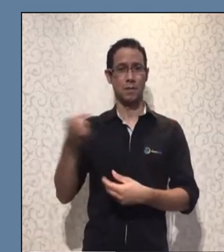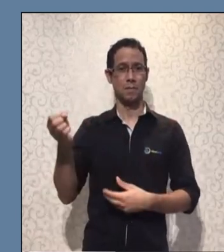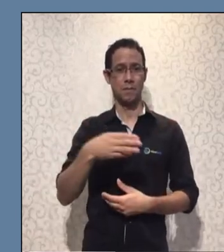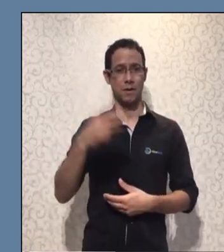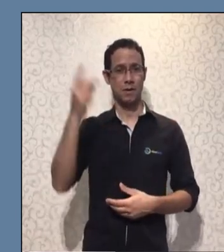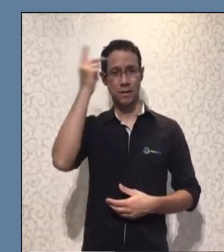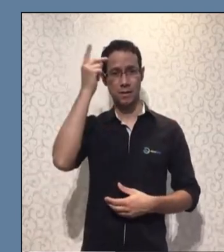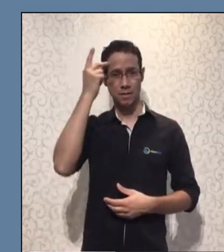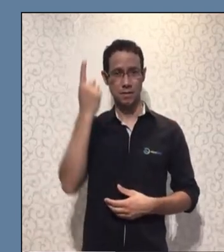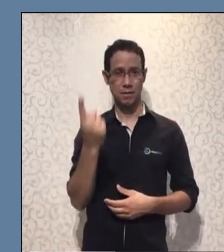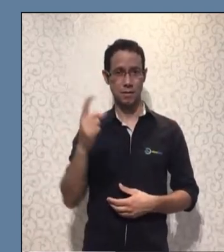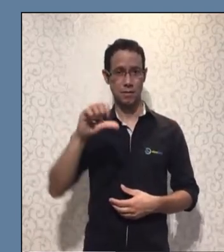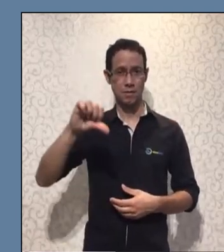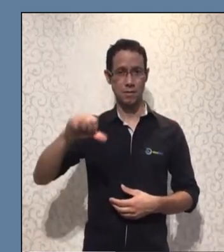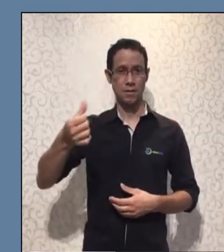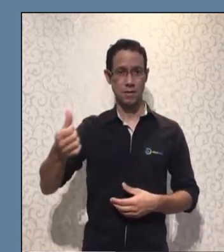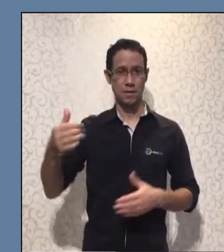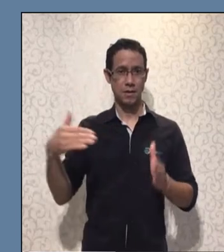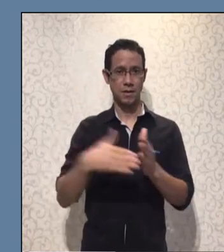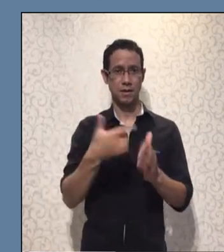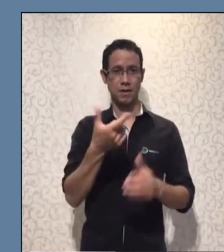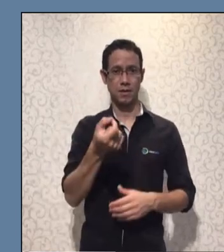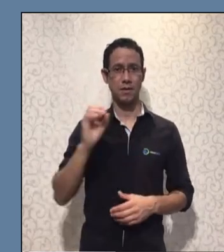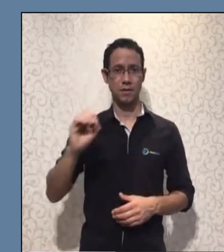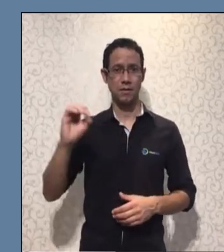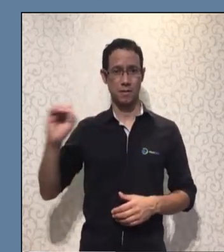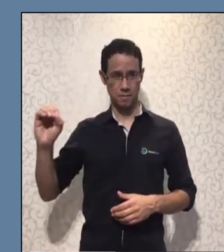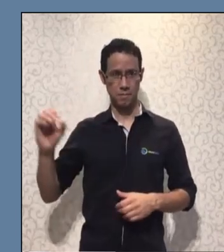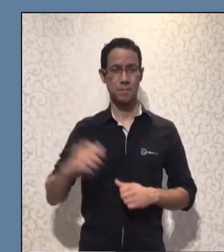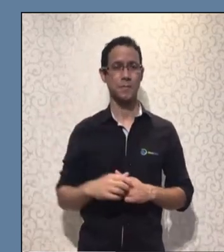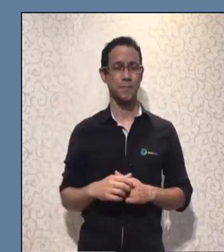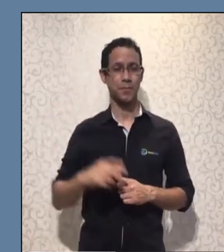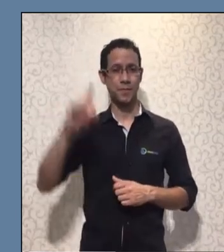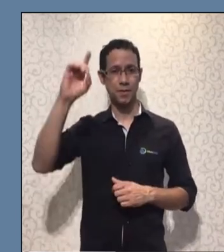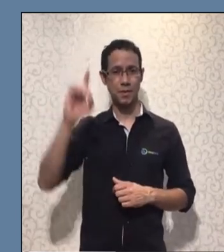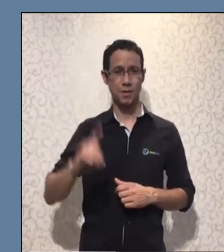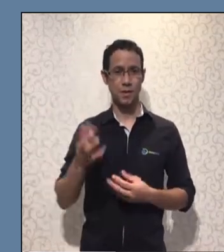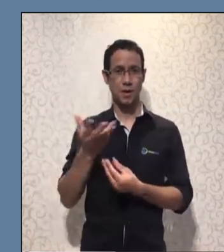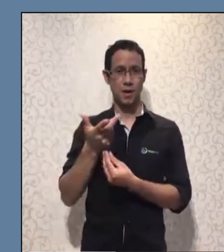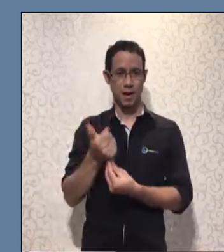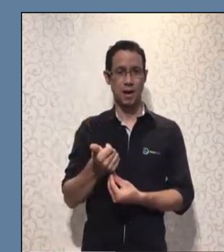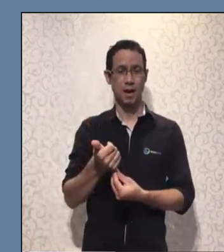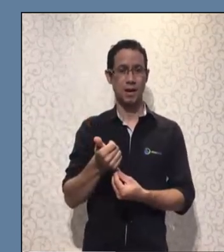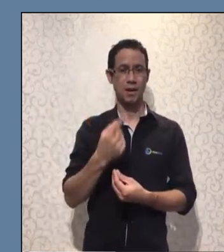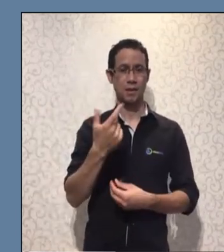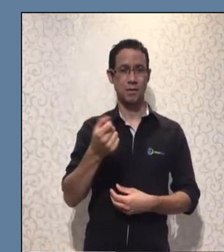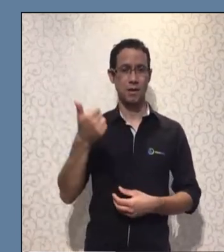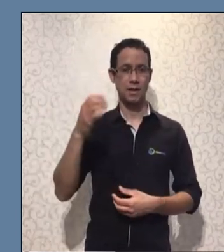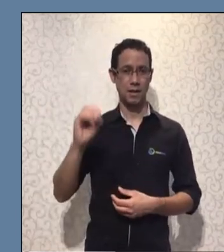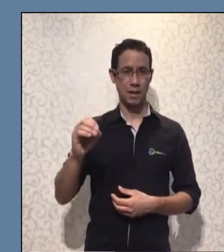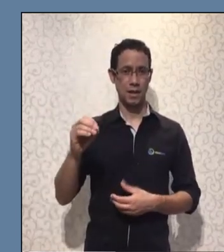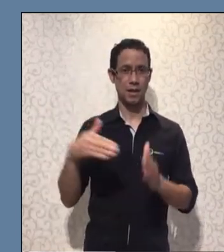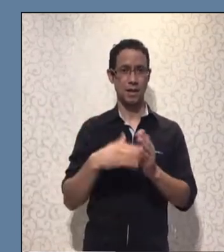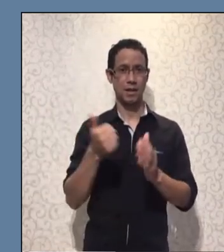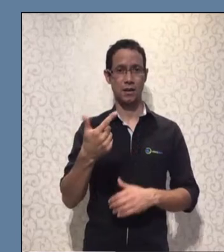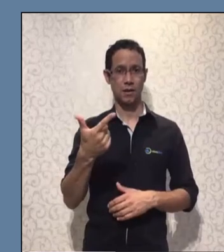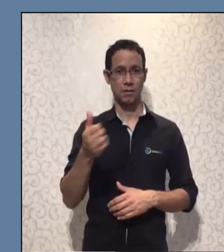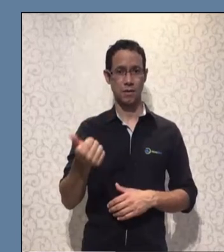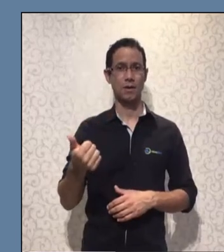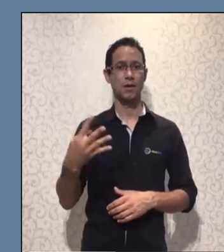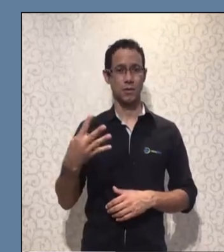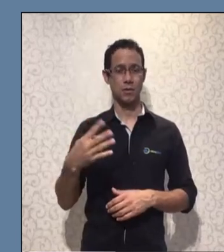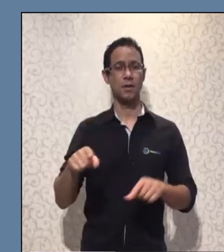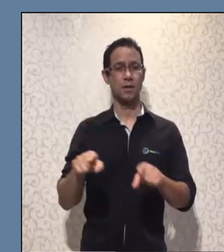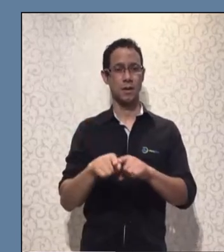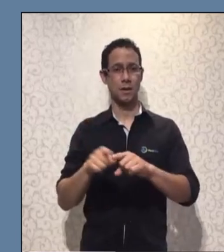2000, diretor do Museu de Arte Contemporânea da USP de 2010 a 2014 e diretor-geral da Pinacoteca de São Paulo